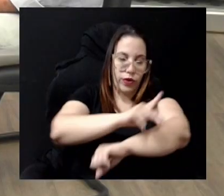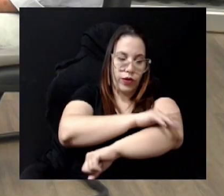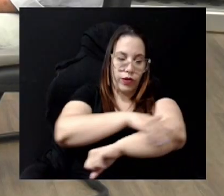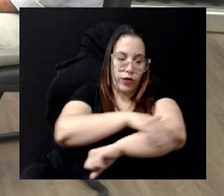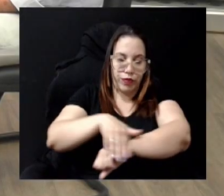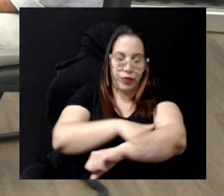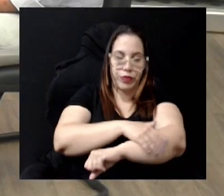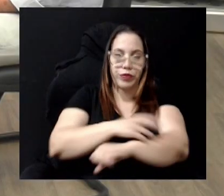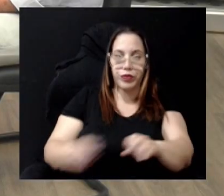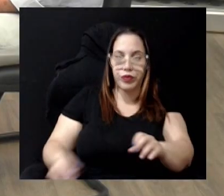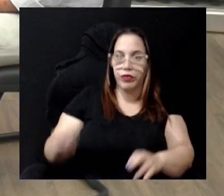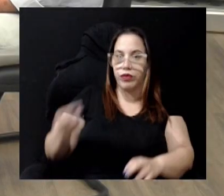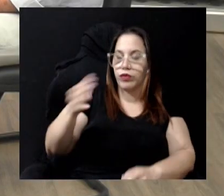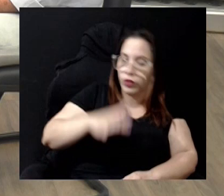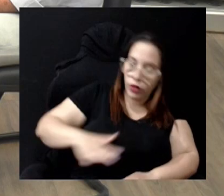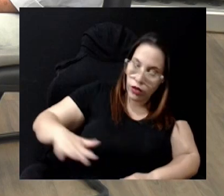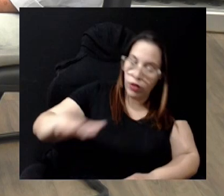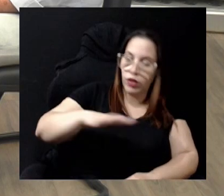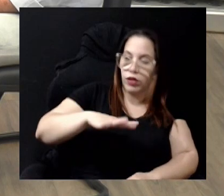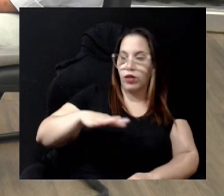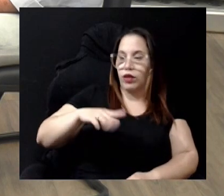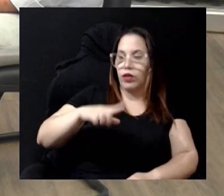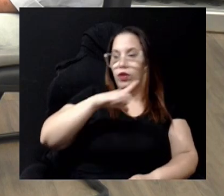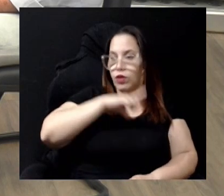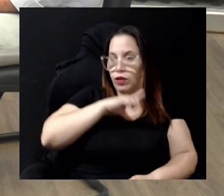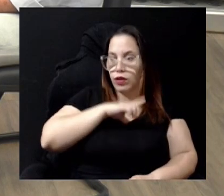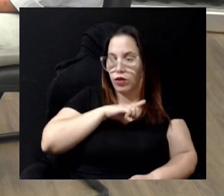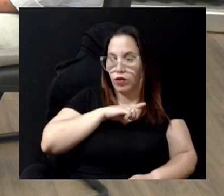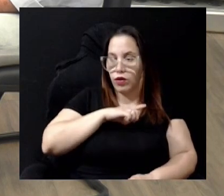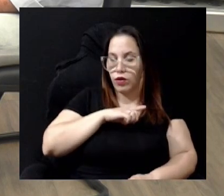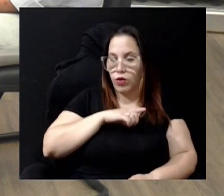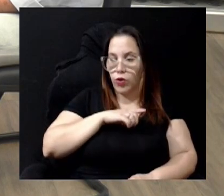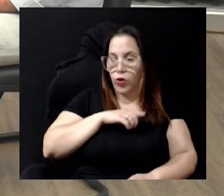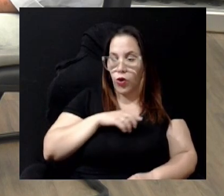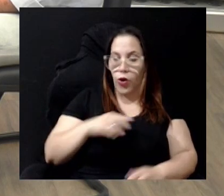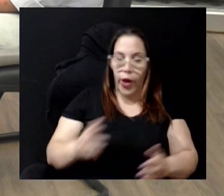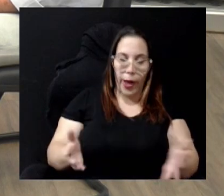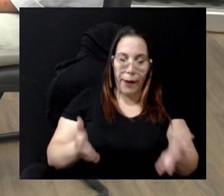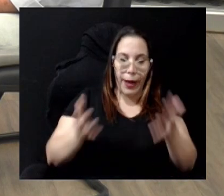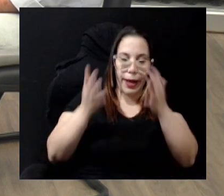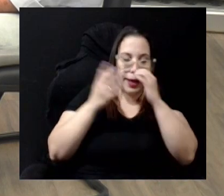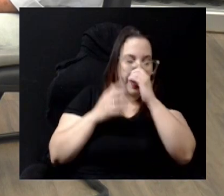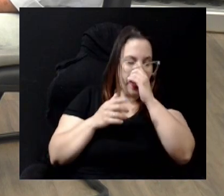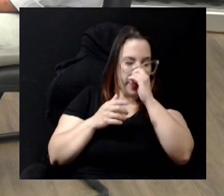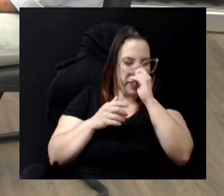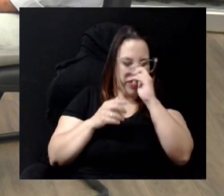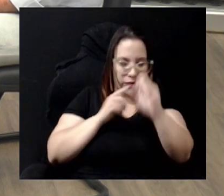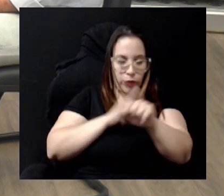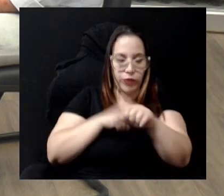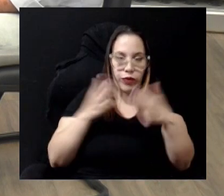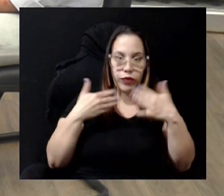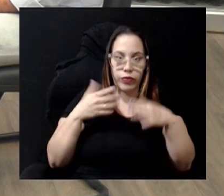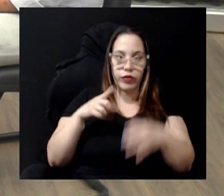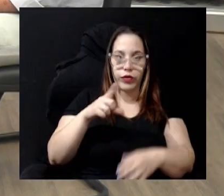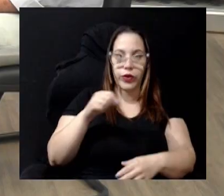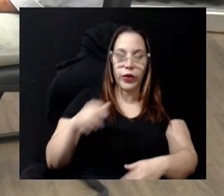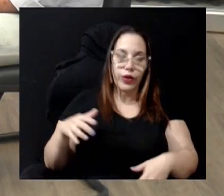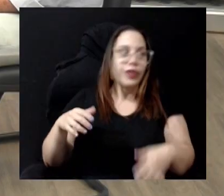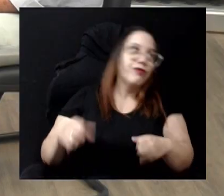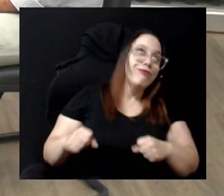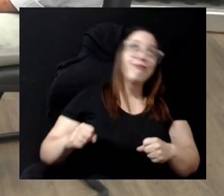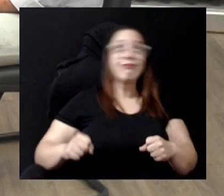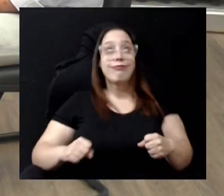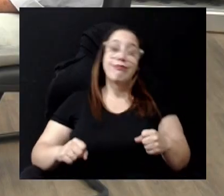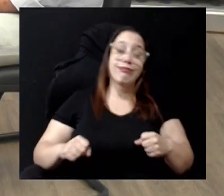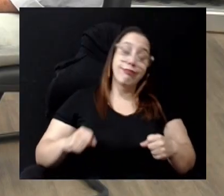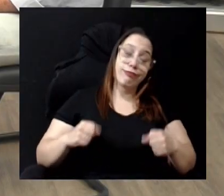setor, ela realmente tem aí um aquecimento, já que o horário de verão a gente sai e fica com mais disposição, como nós falamos no bloco